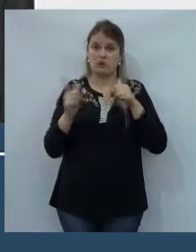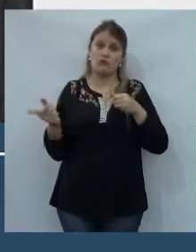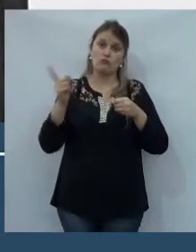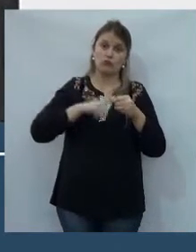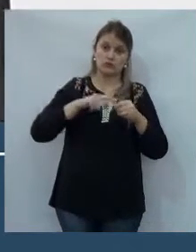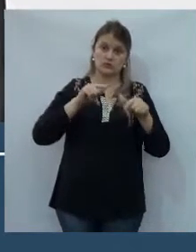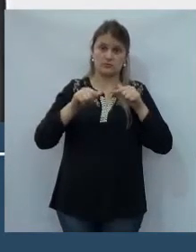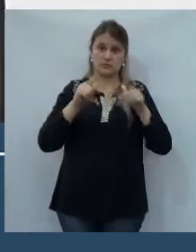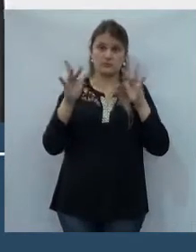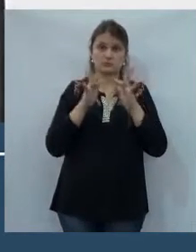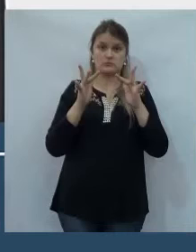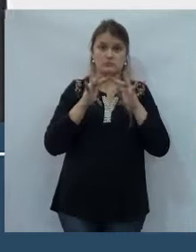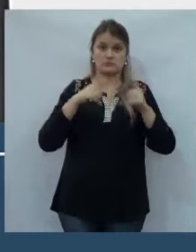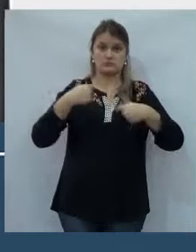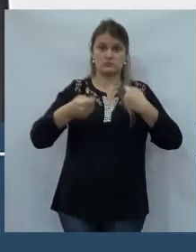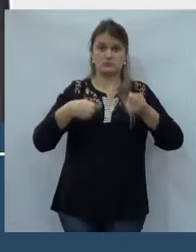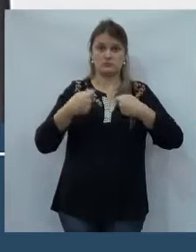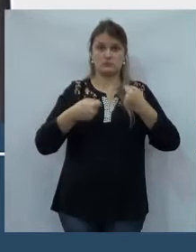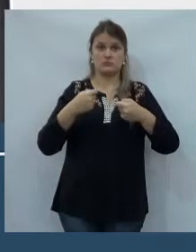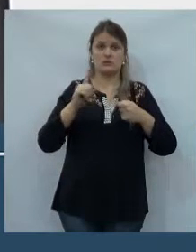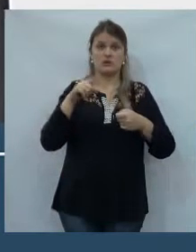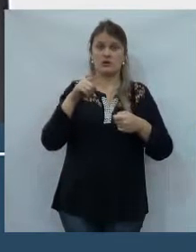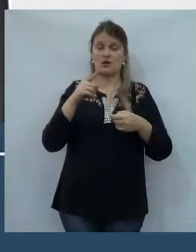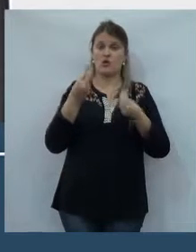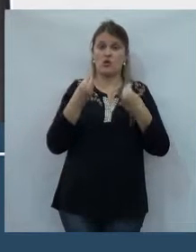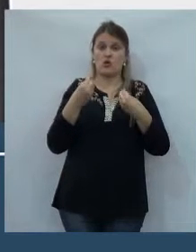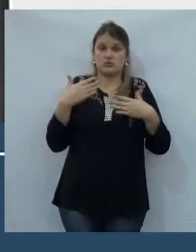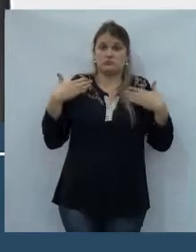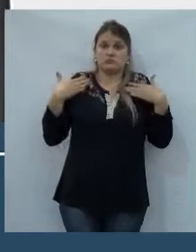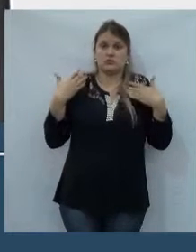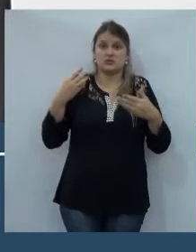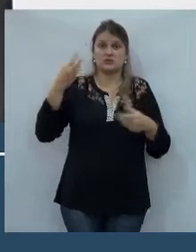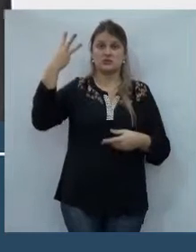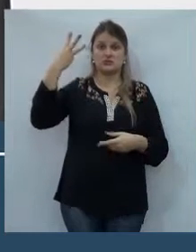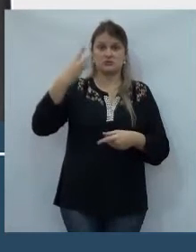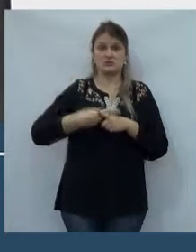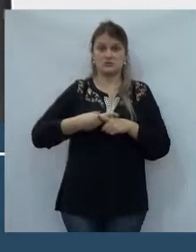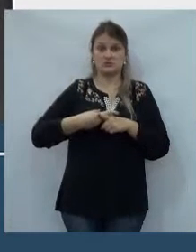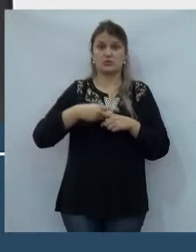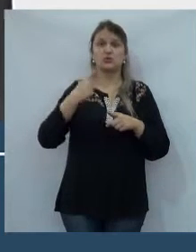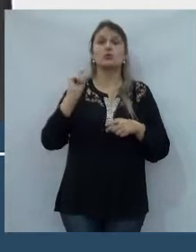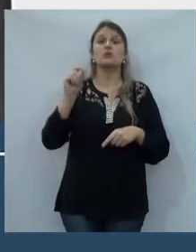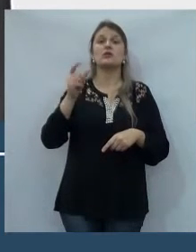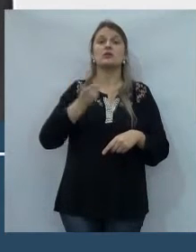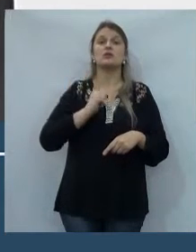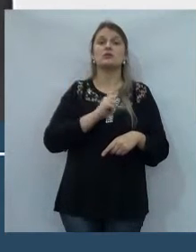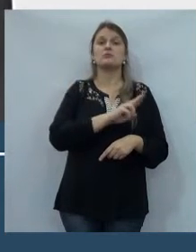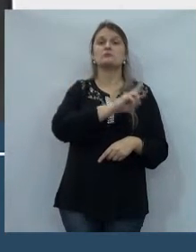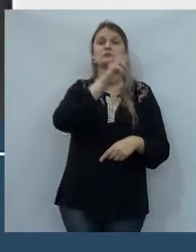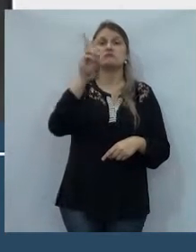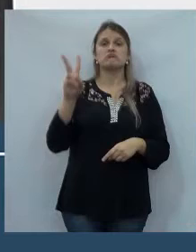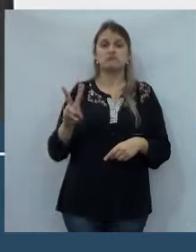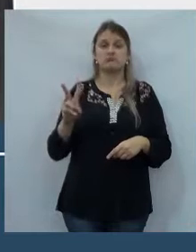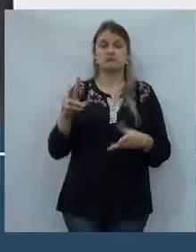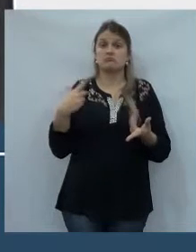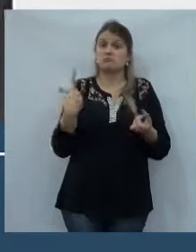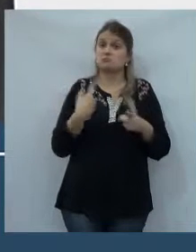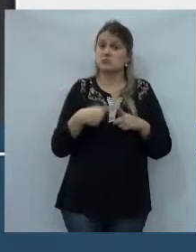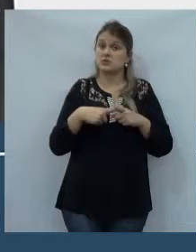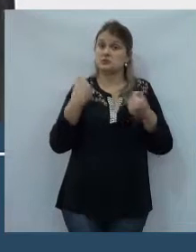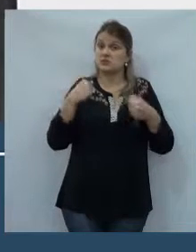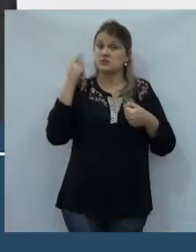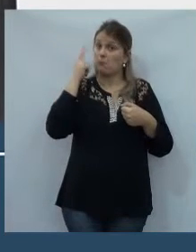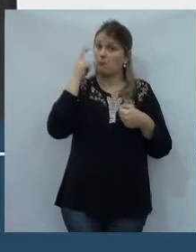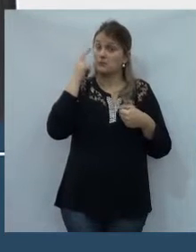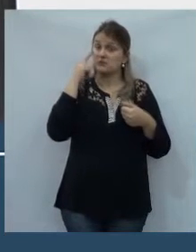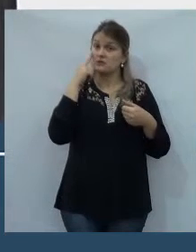contatos administrativos. Isso é uma indignação da nossa parte pela terceira vez. O que, que tem União da Vitória, será? Temos que se